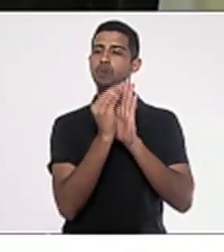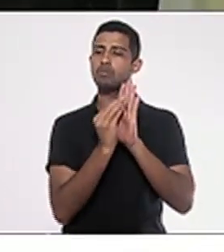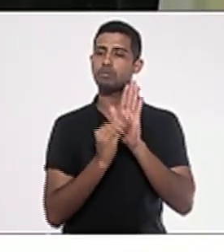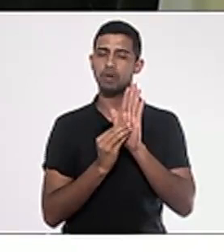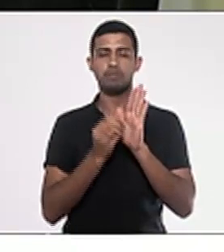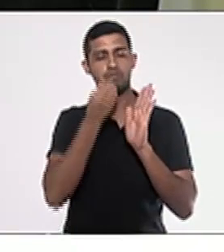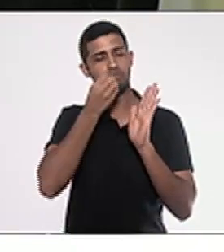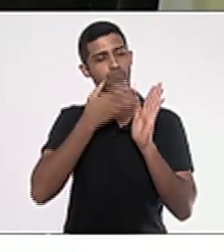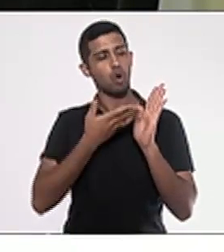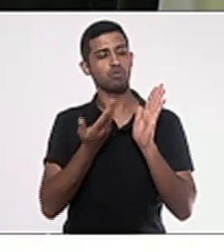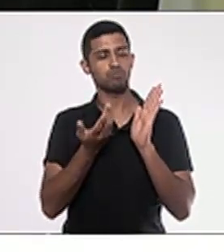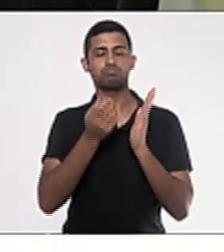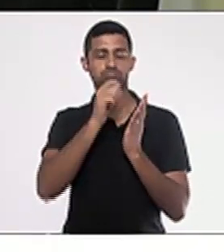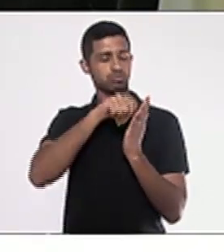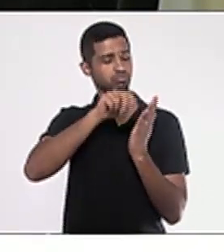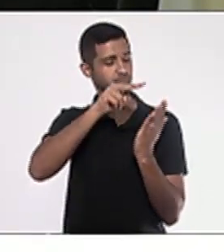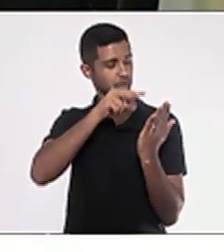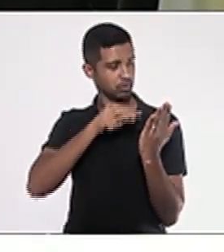bastante